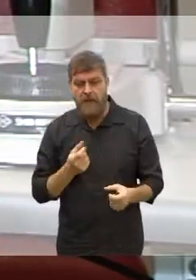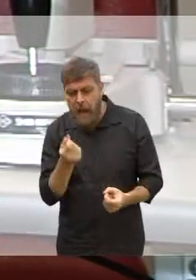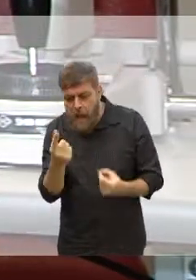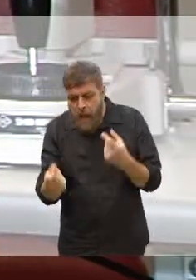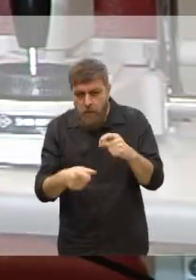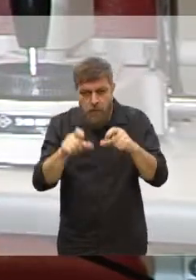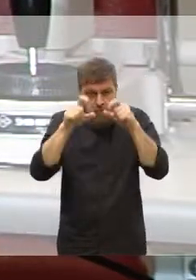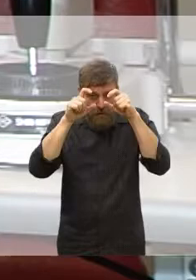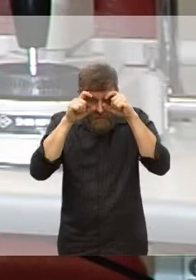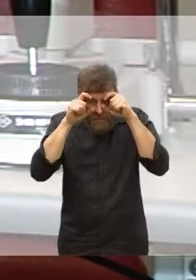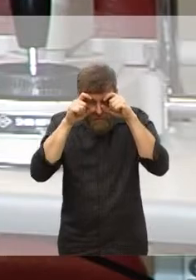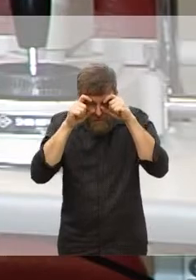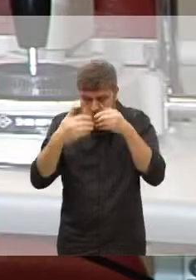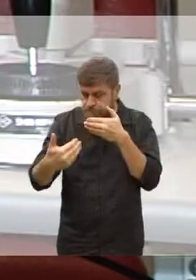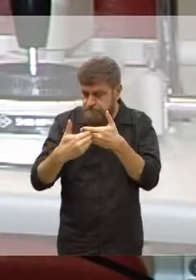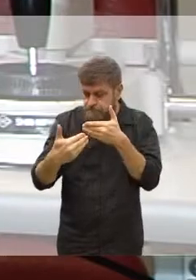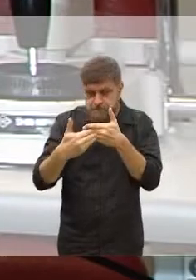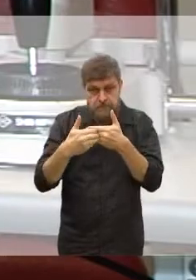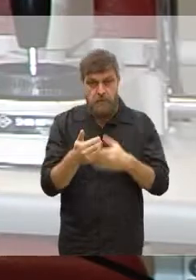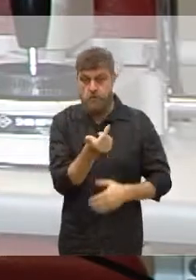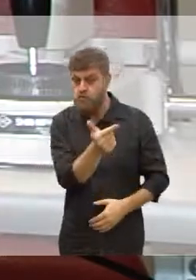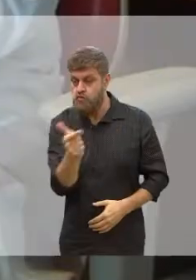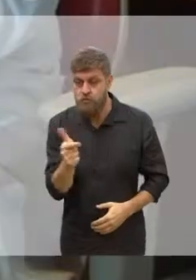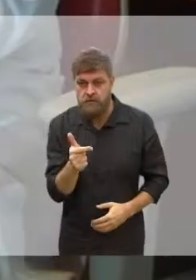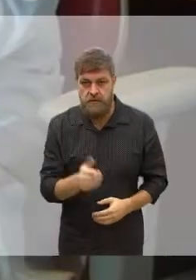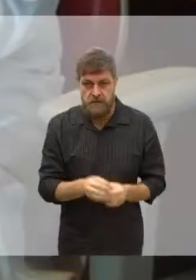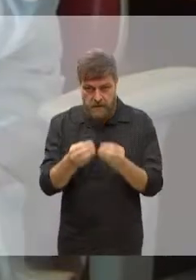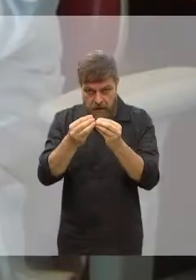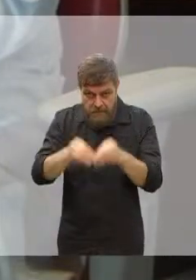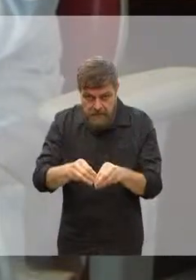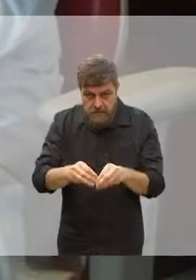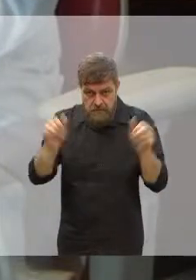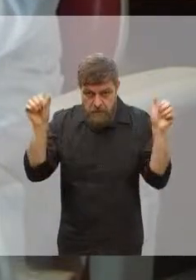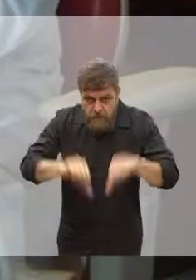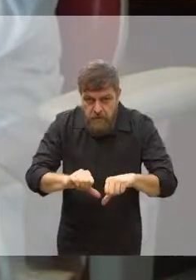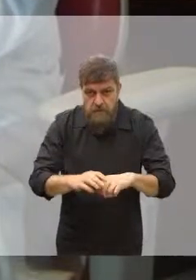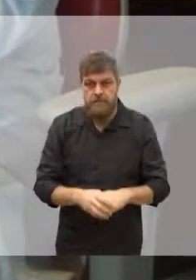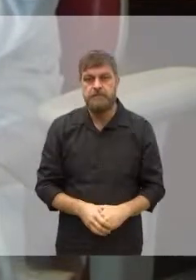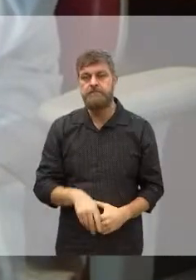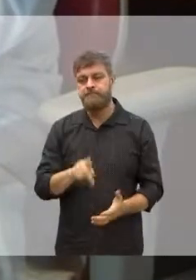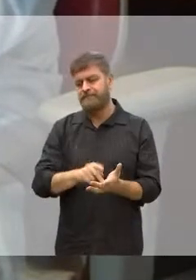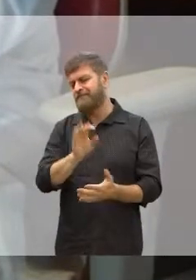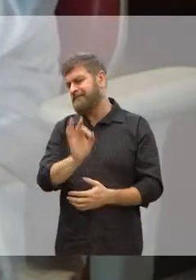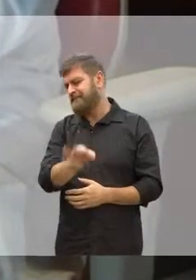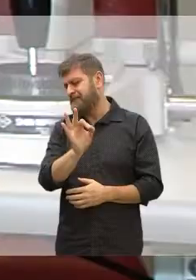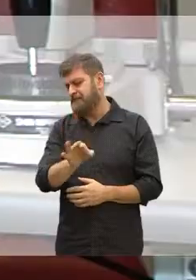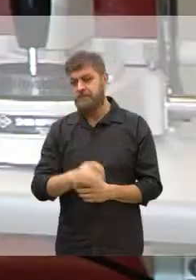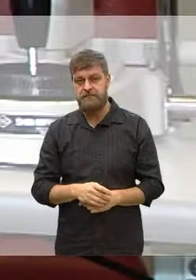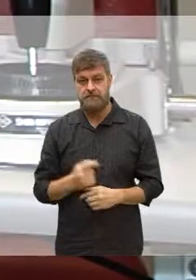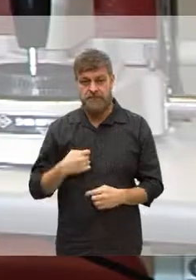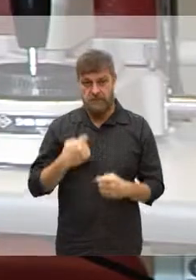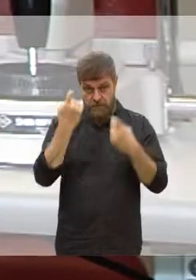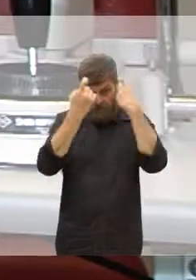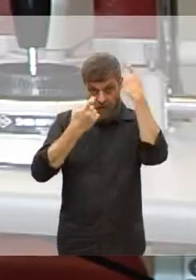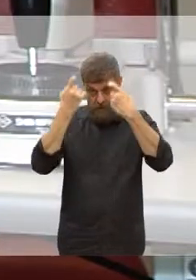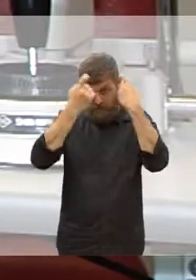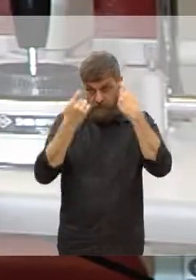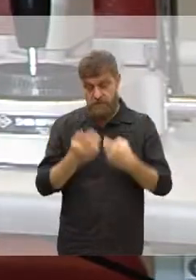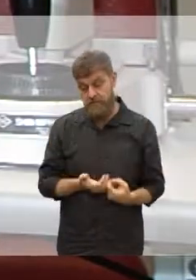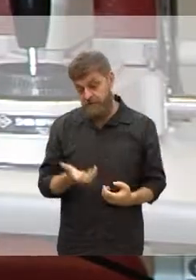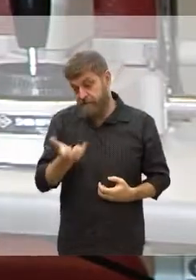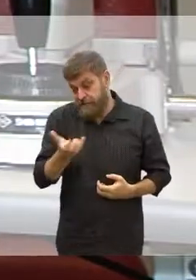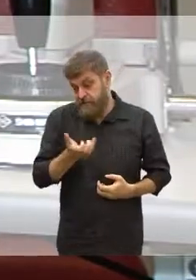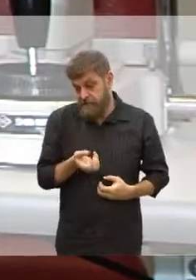óculos que não têm essa proteção. Então o prejuízo é ainda maior. Com certeza. Eu me preocupo muito, doutora, e por isso que eu estou